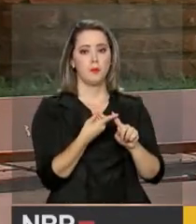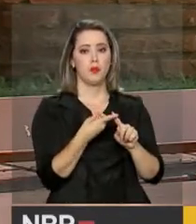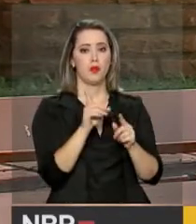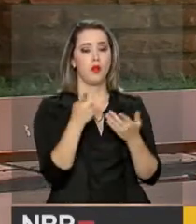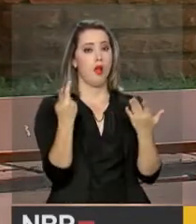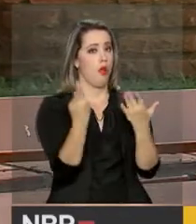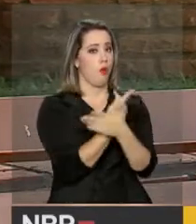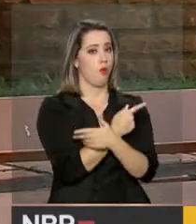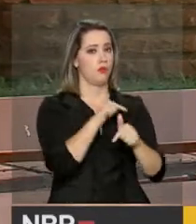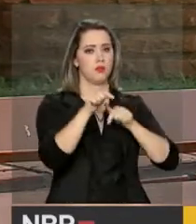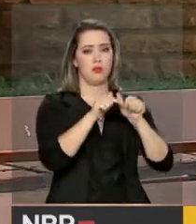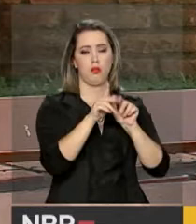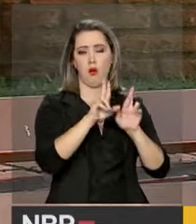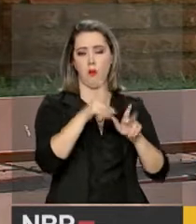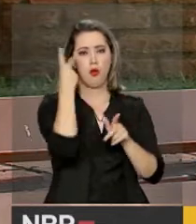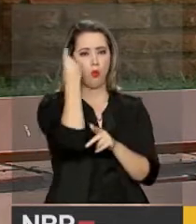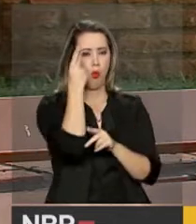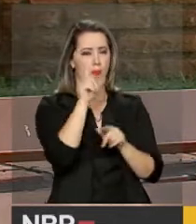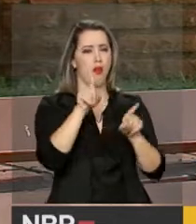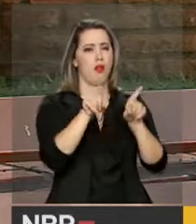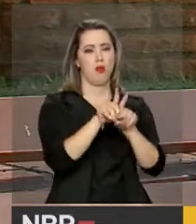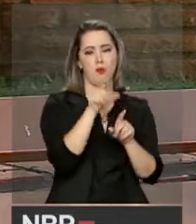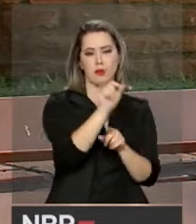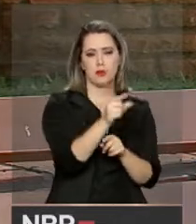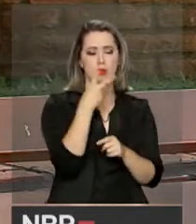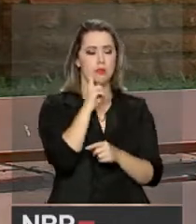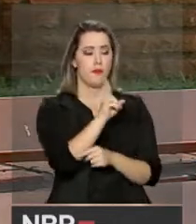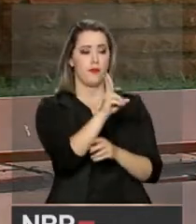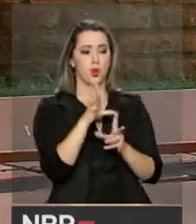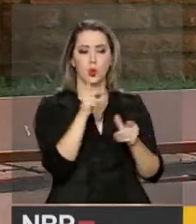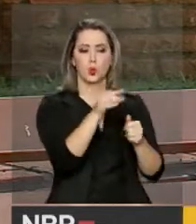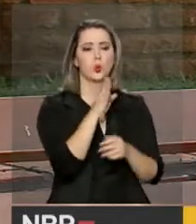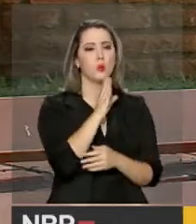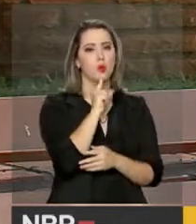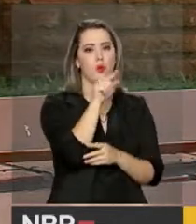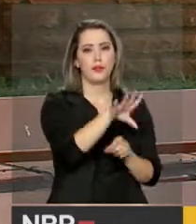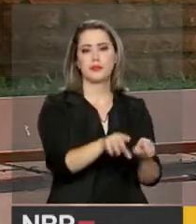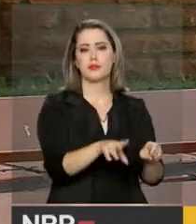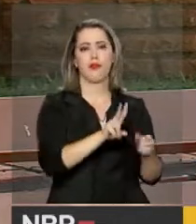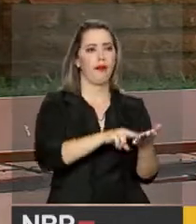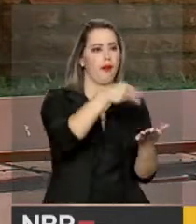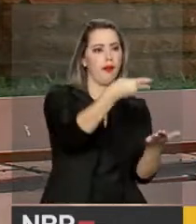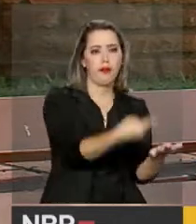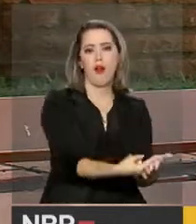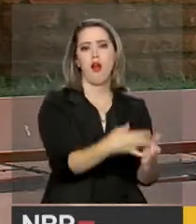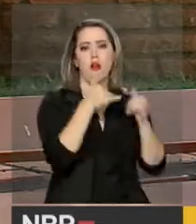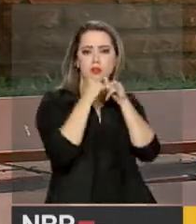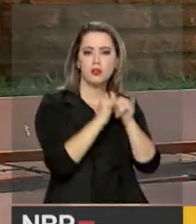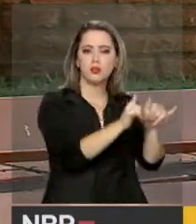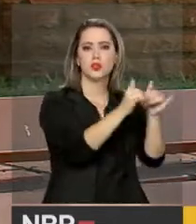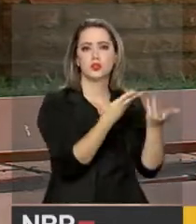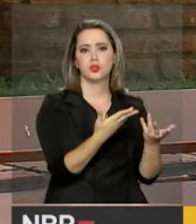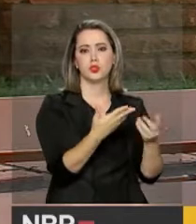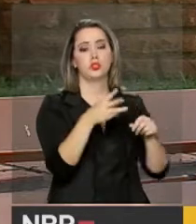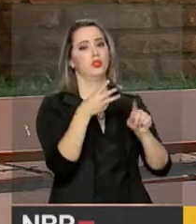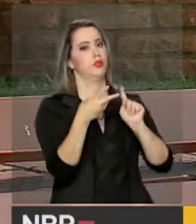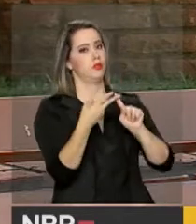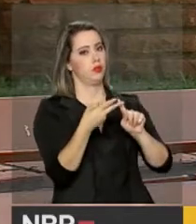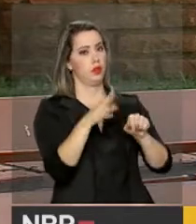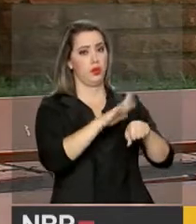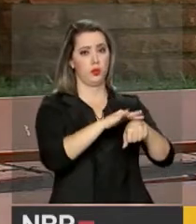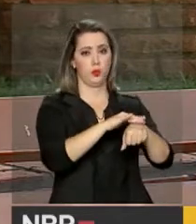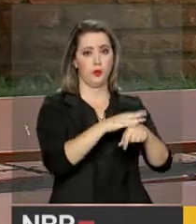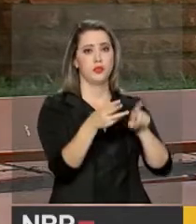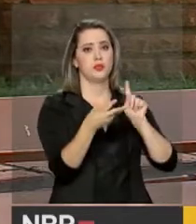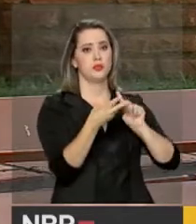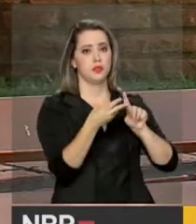Acidente típico, que é aquele acidente com a lesão aguda, aquele mais comum que todo mundo conhece, queda, choque elétrico. O adoecimento e